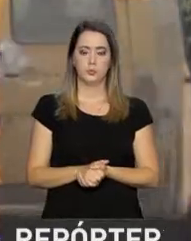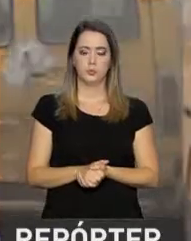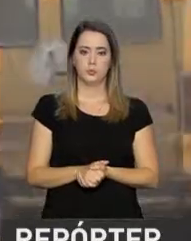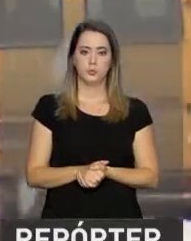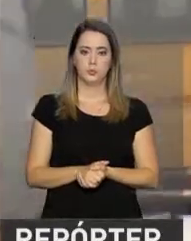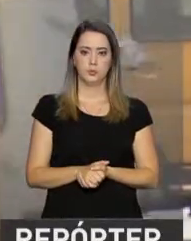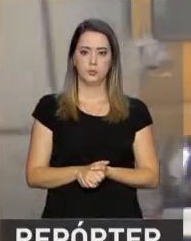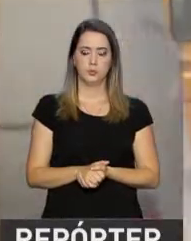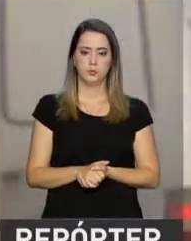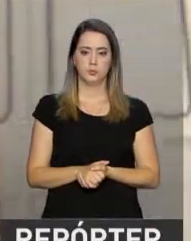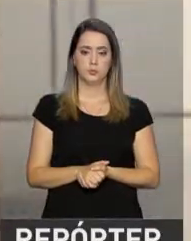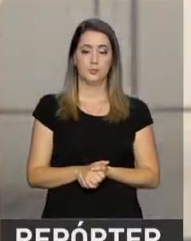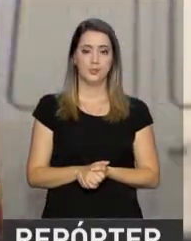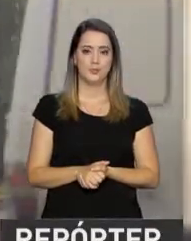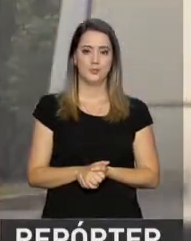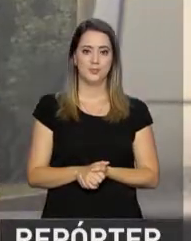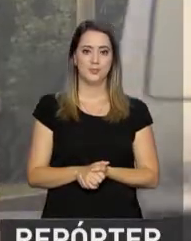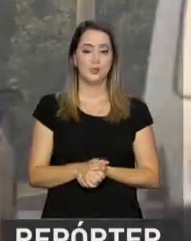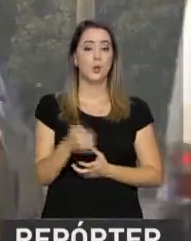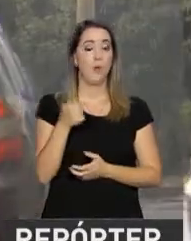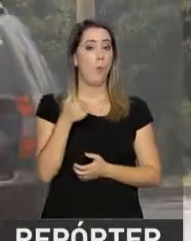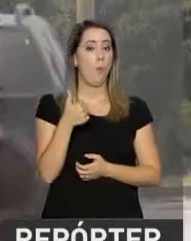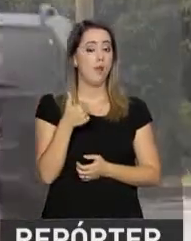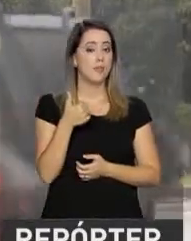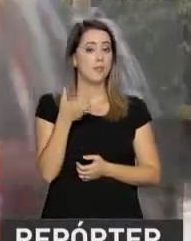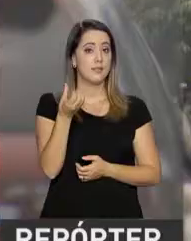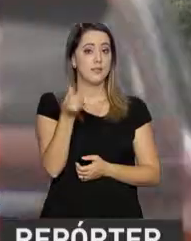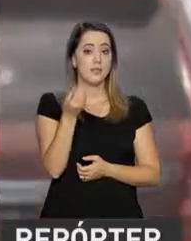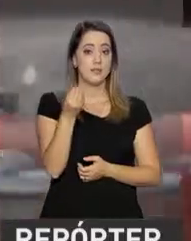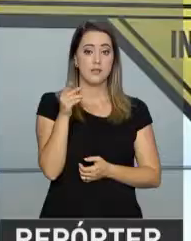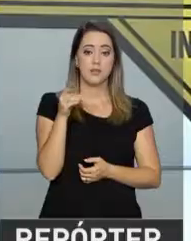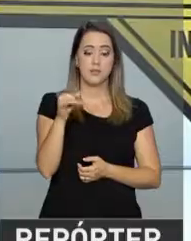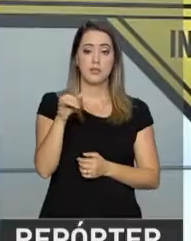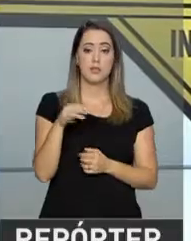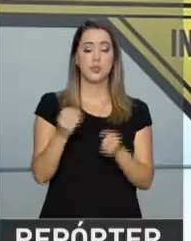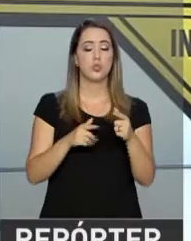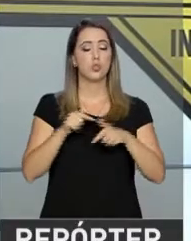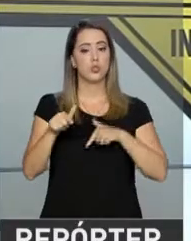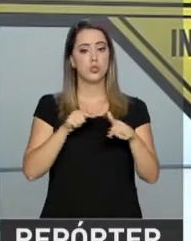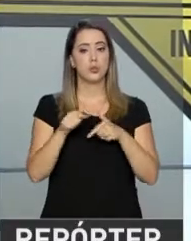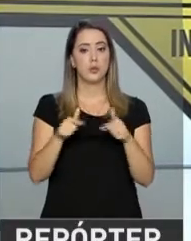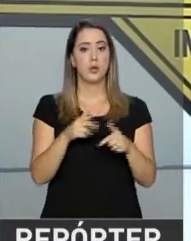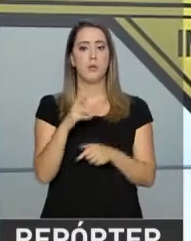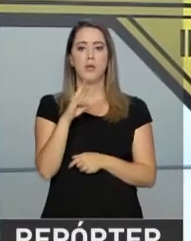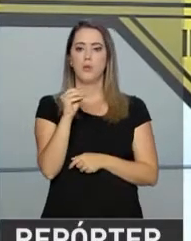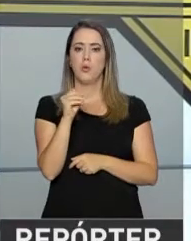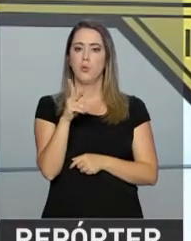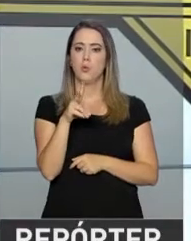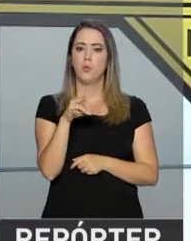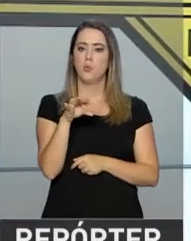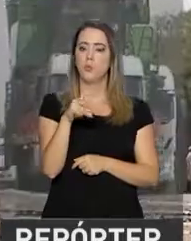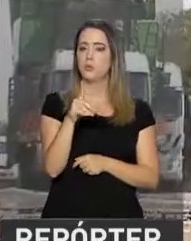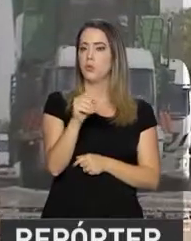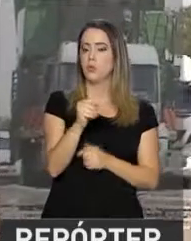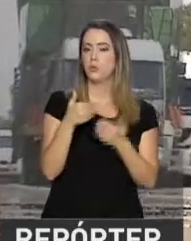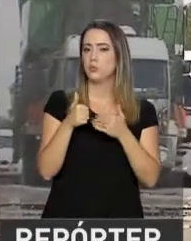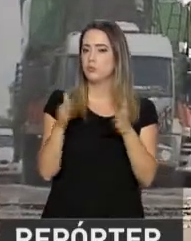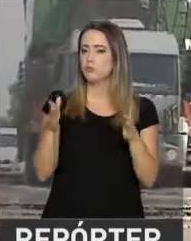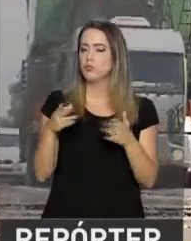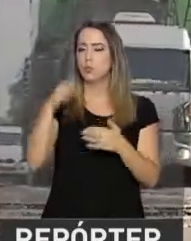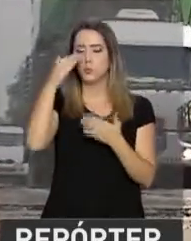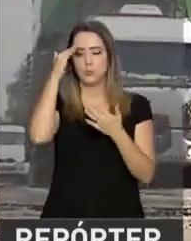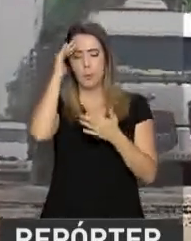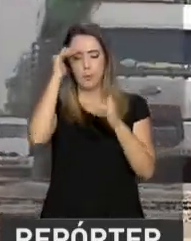em quase 60 dias de operação em rodovias federais a rodovia cumpriu seu objetivo que é evitar